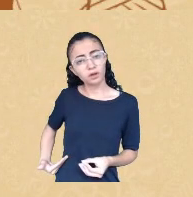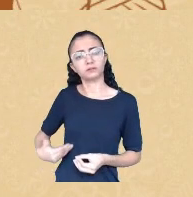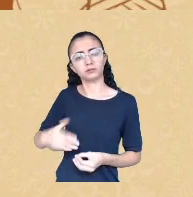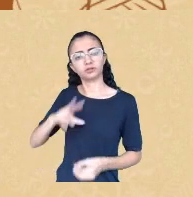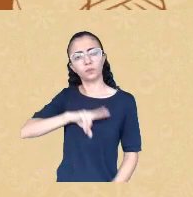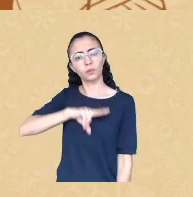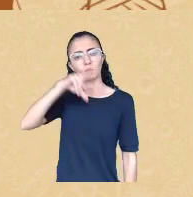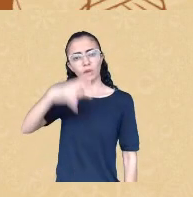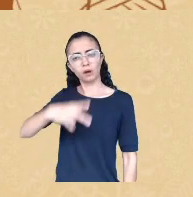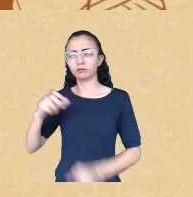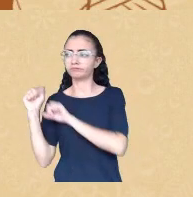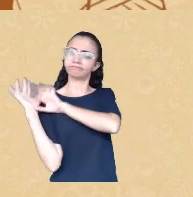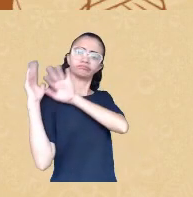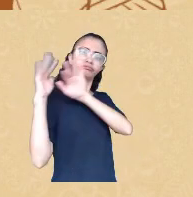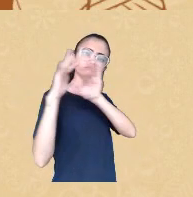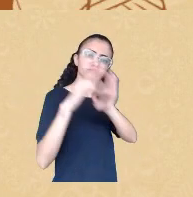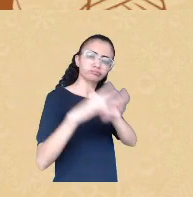porque eu acho que